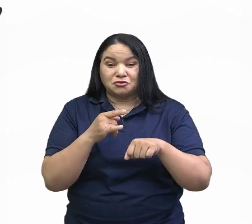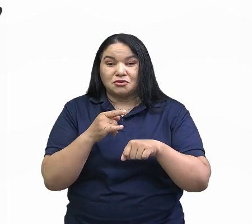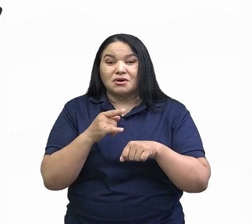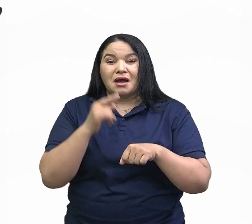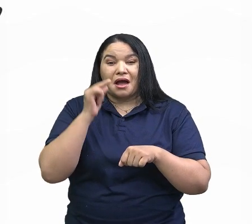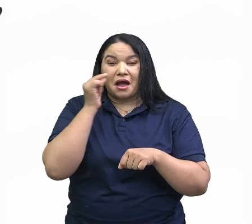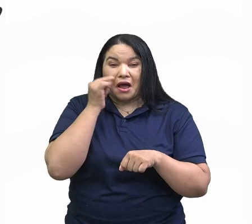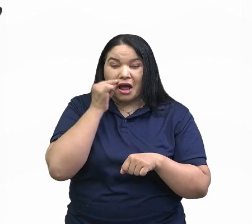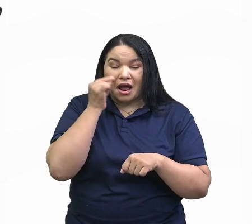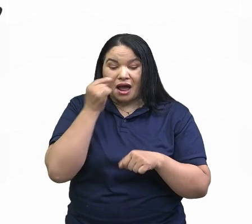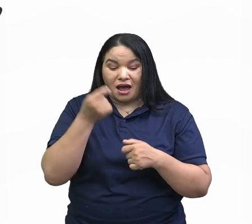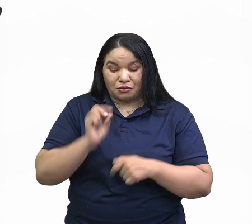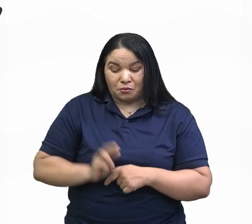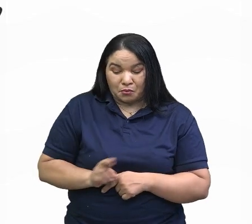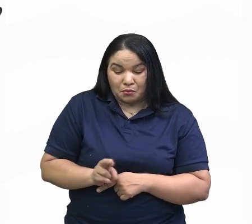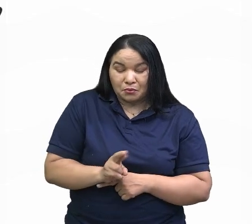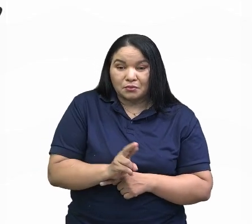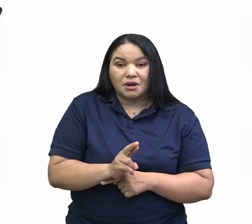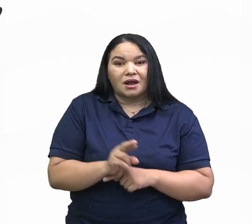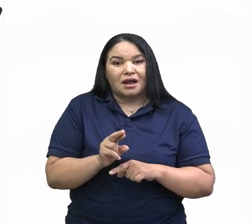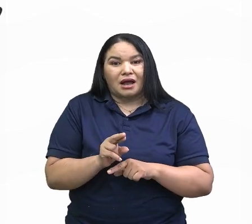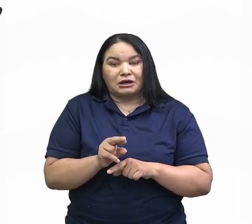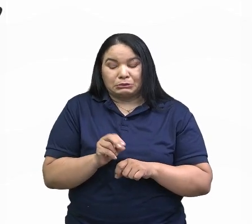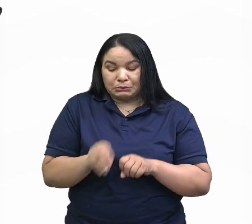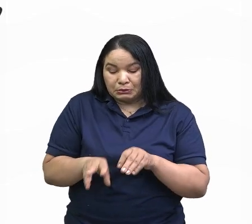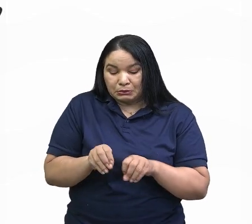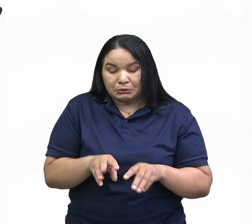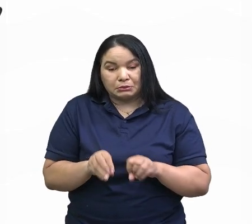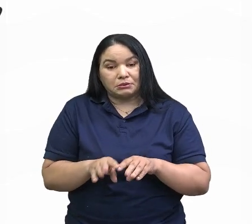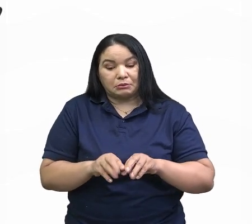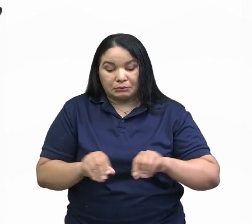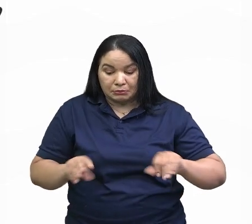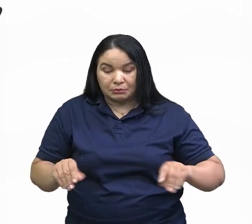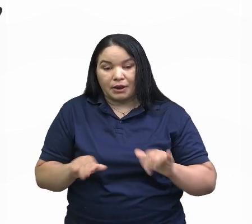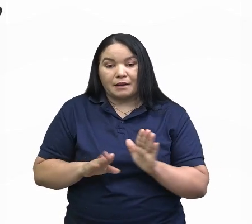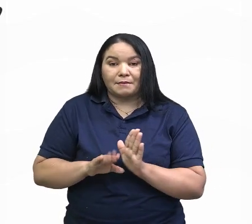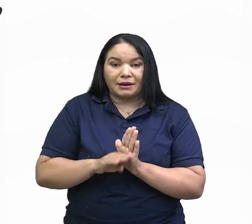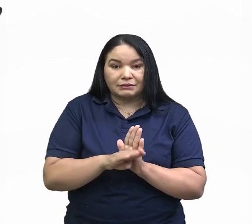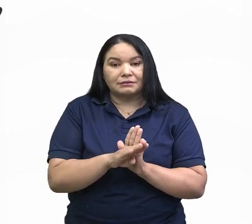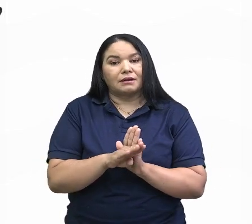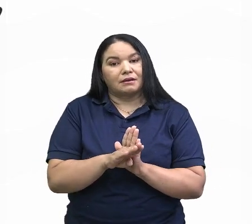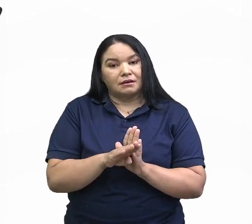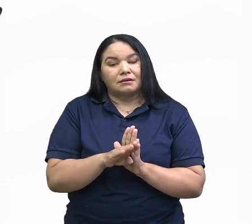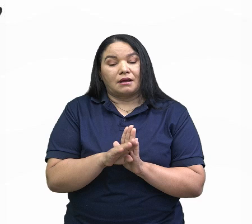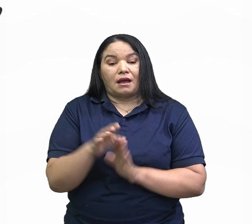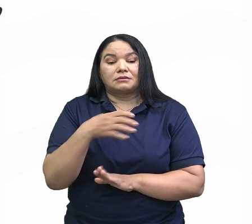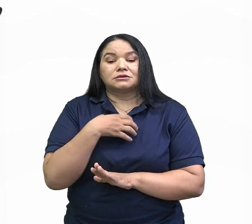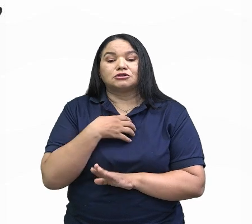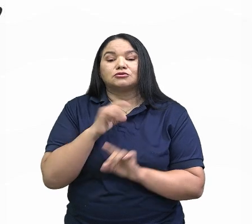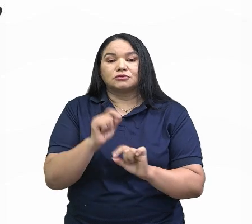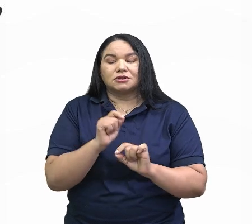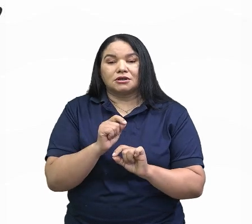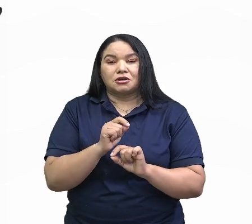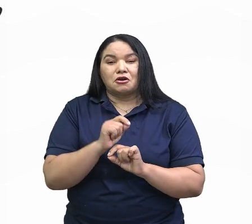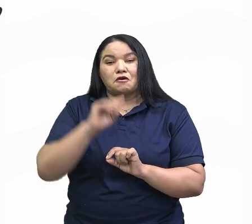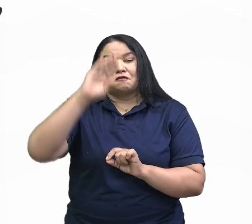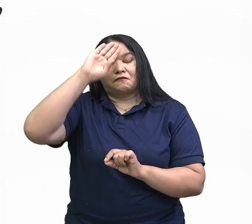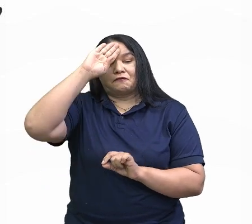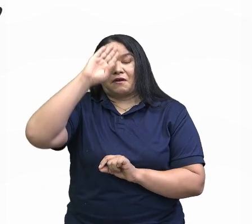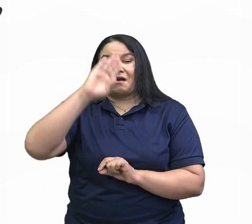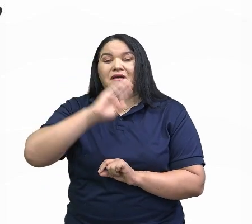por exemplo, né, e pode trazer ali a leptospirose. Quais são os sinais e sintomas? Febre, calafrios,